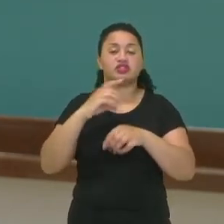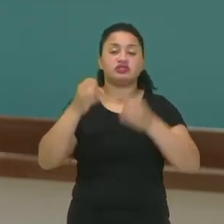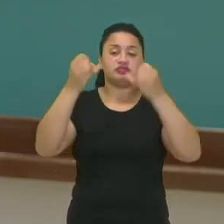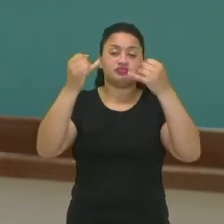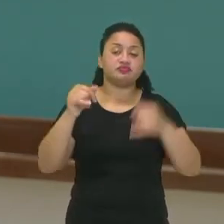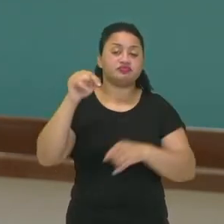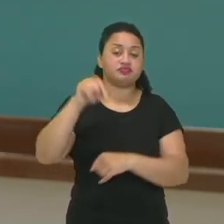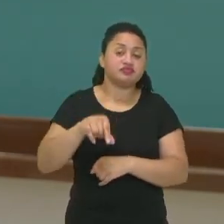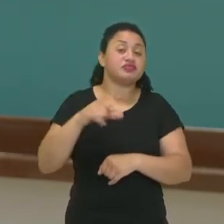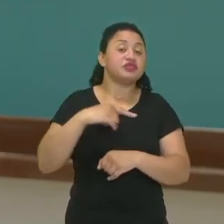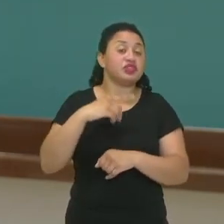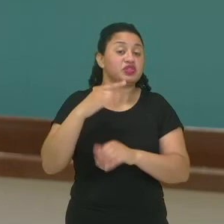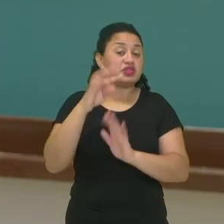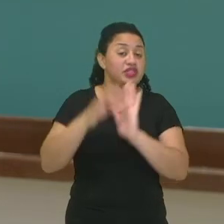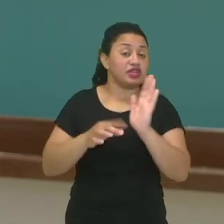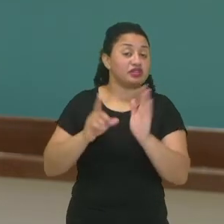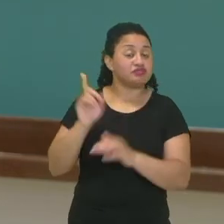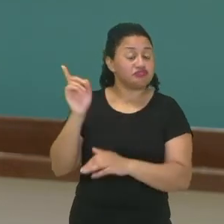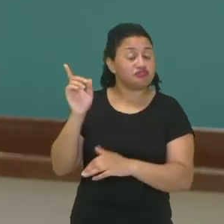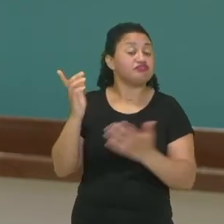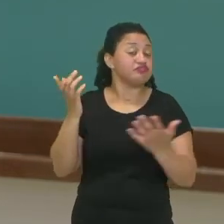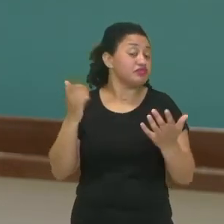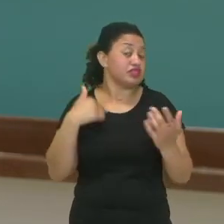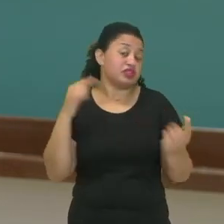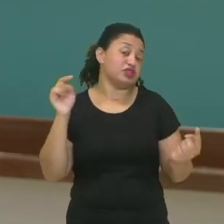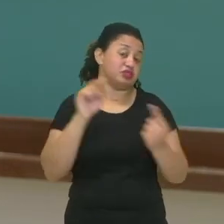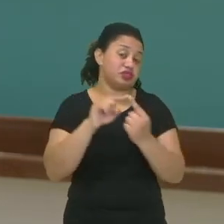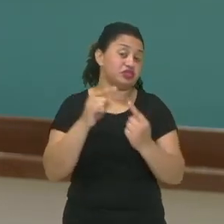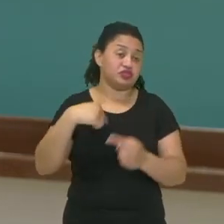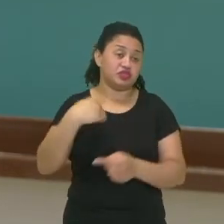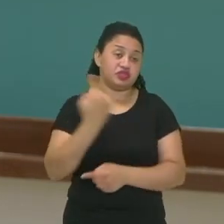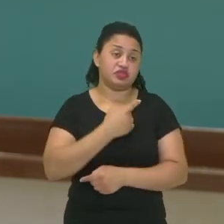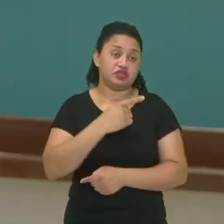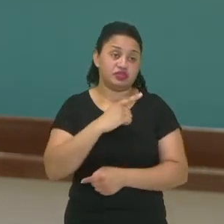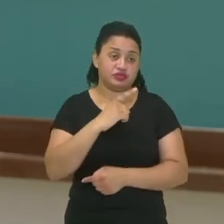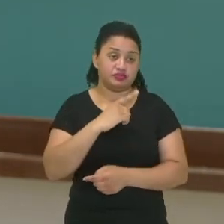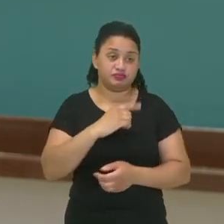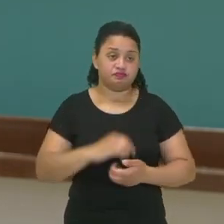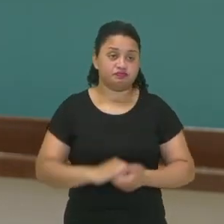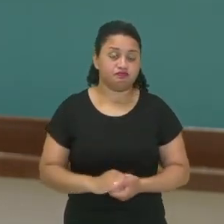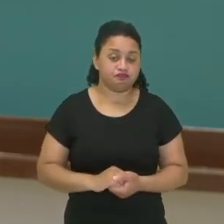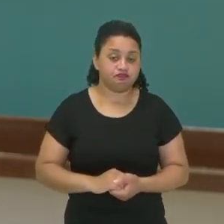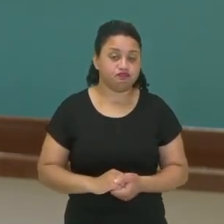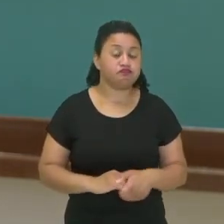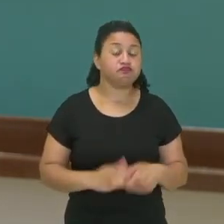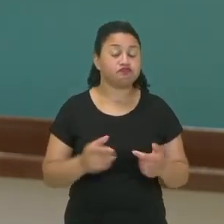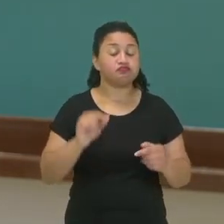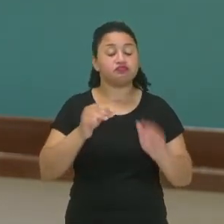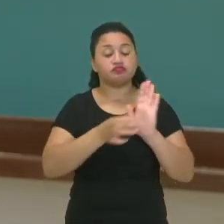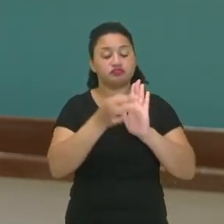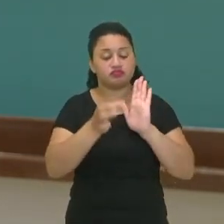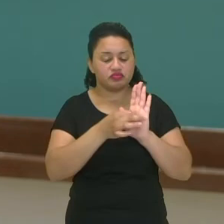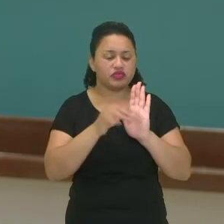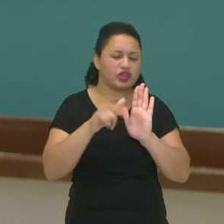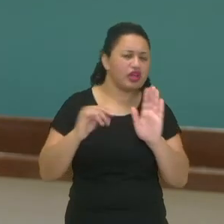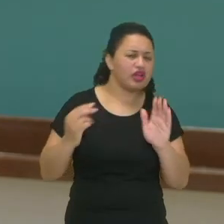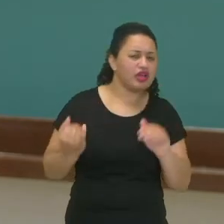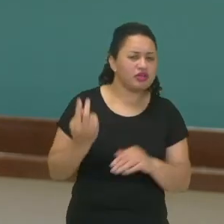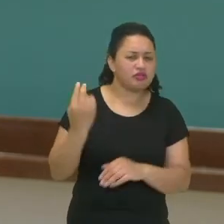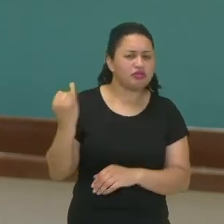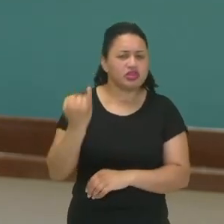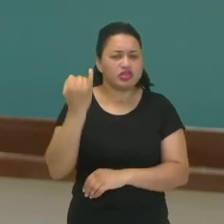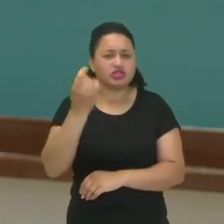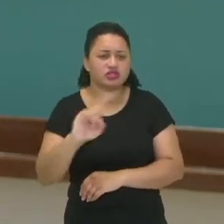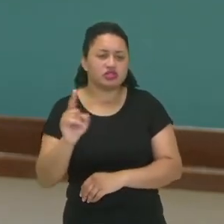aqui no seu texto. Que esse é o objetivo nosso, né? Então, a validade de um argumento. No discurso